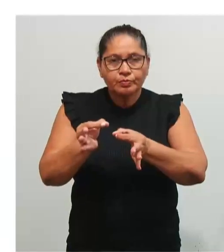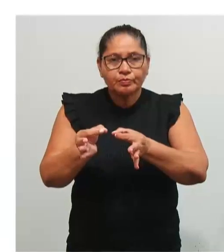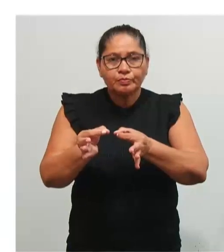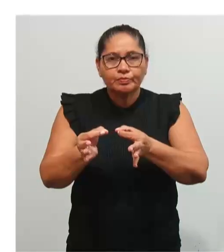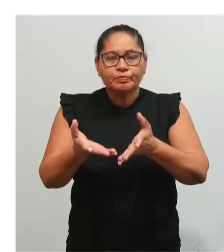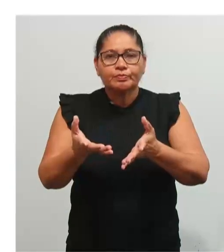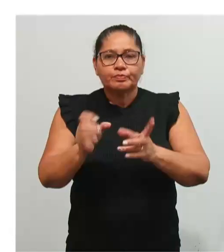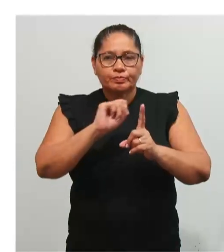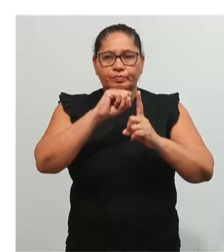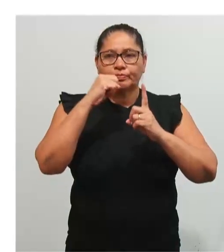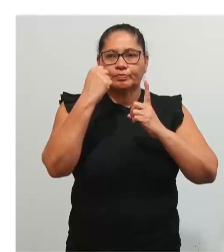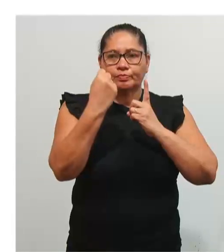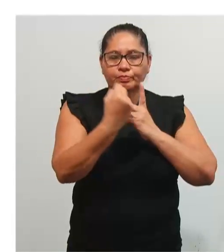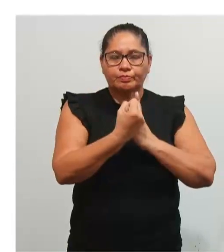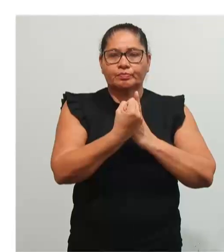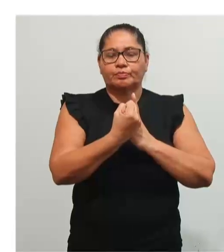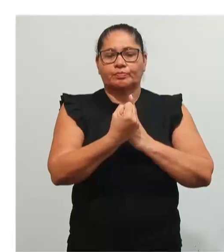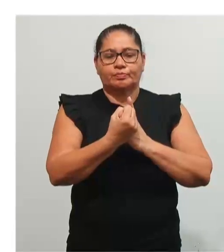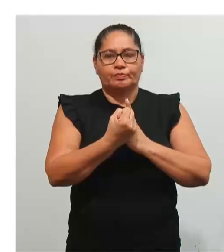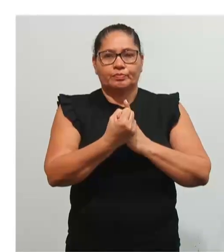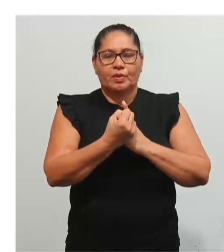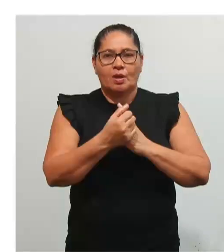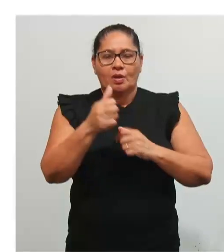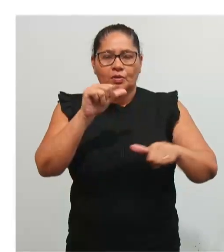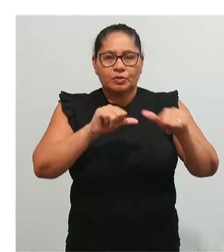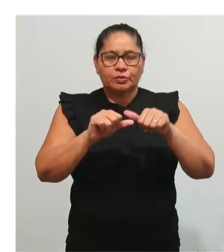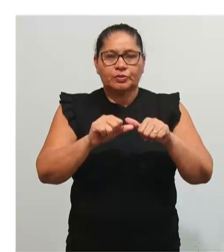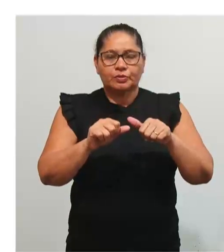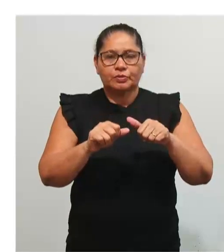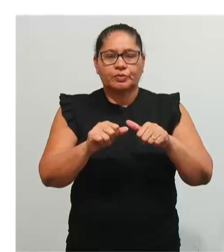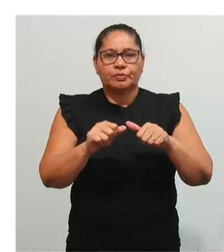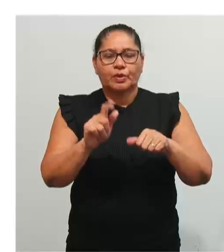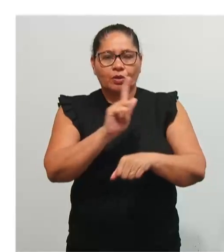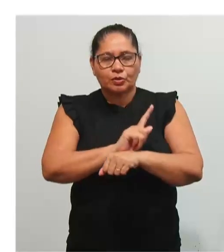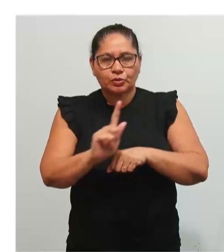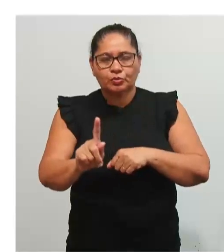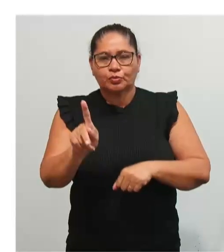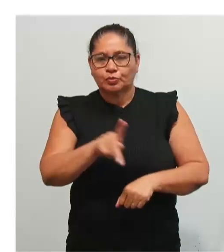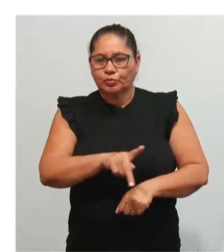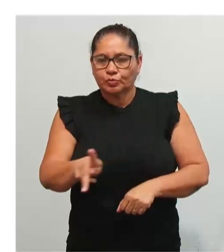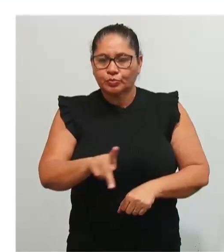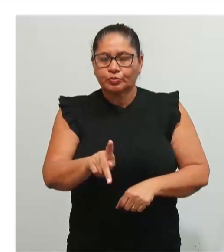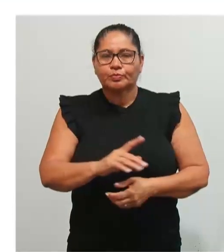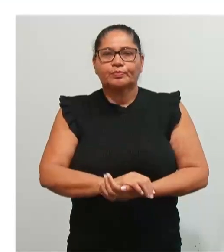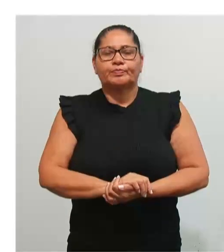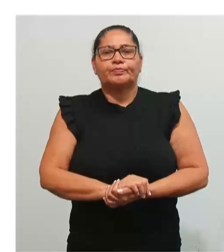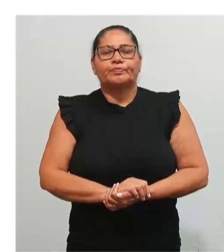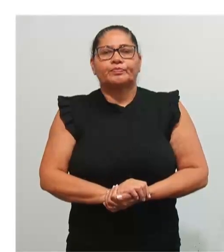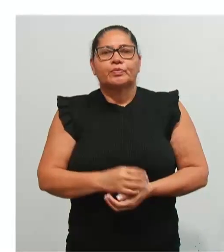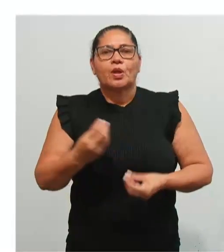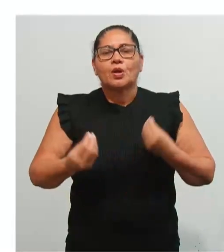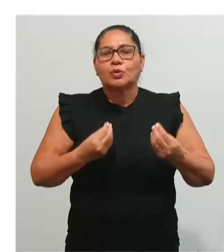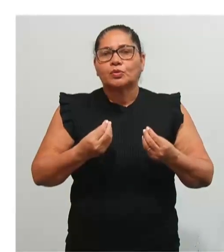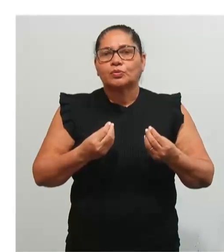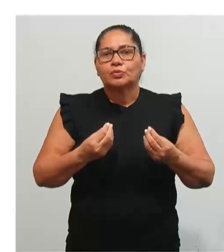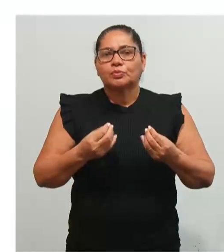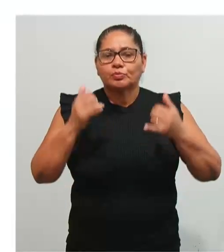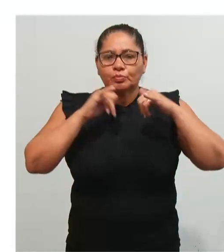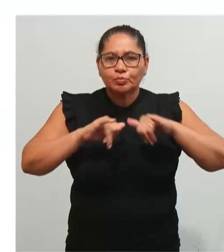serviços à sociedade, o modo e a forma de gestão dos recursos públicos, o modo e a forma como divulga